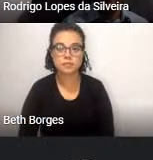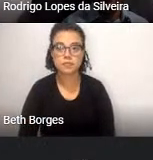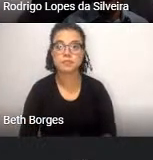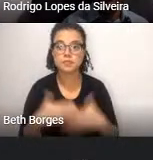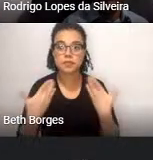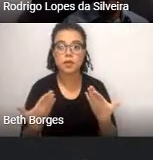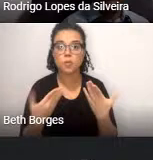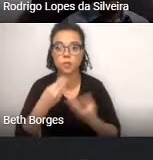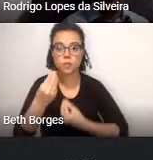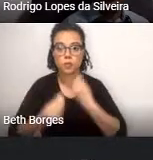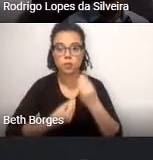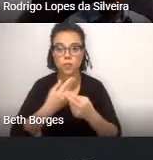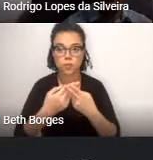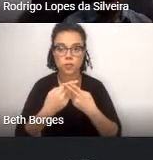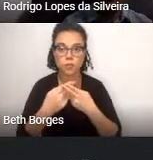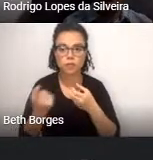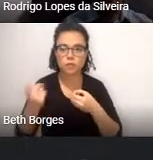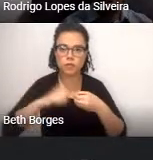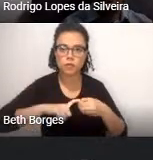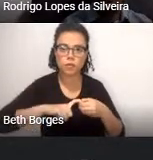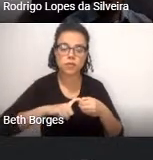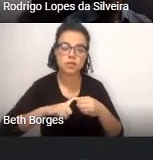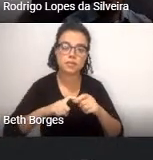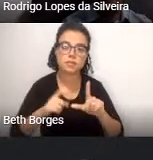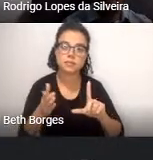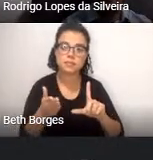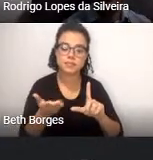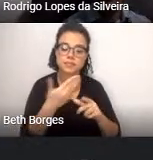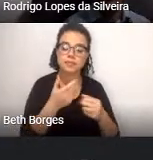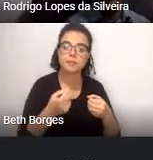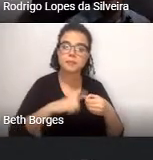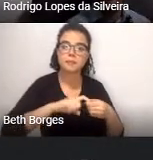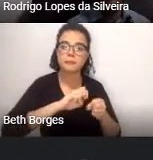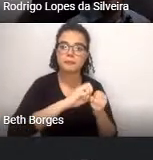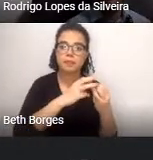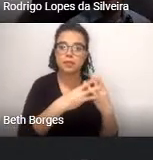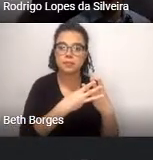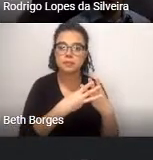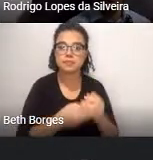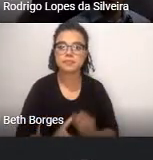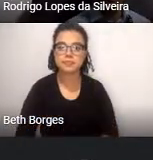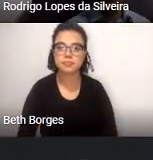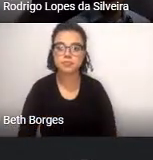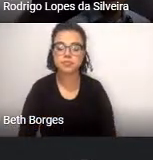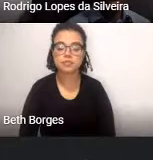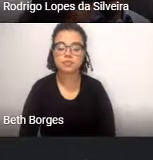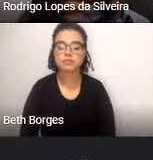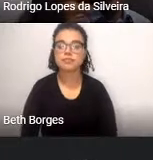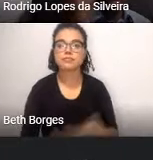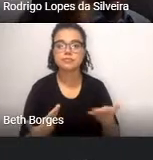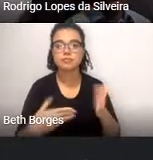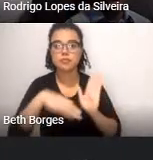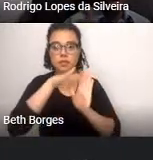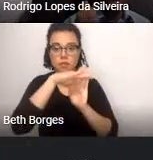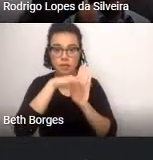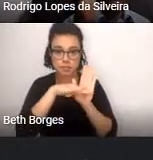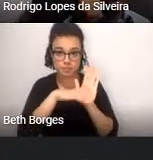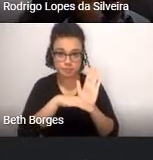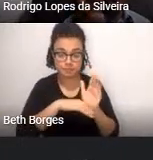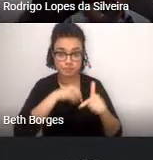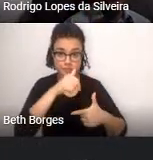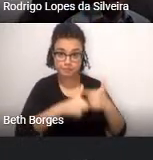Tá? Não, volta, Rafael, por favor. Obrigado. Onde, nesse protocolo, vocês vão ver